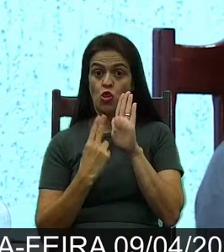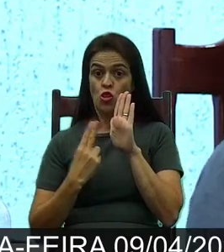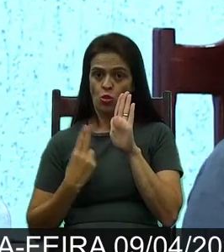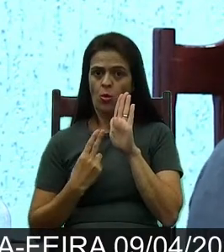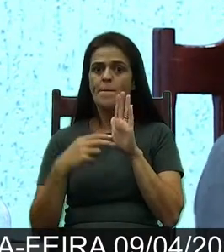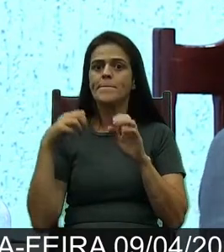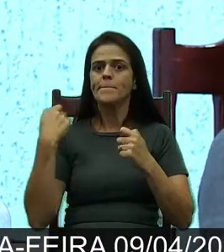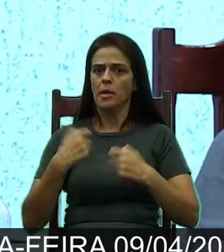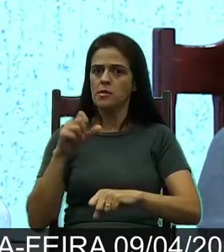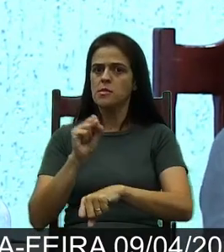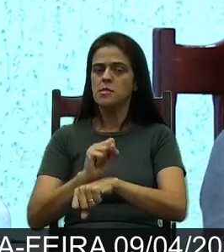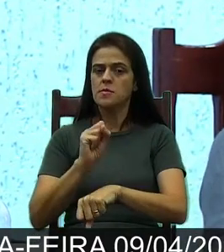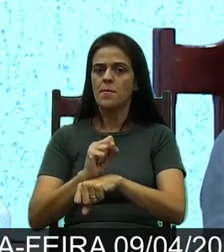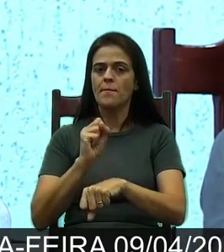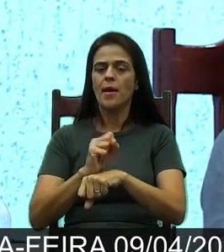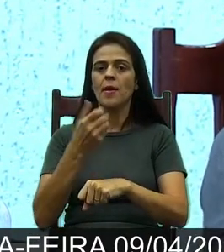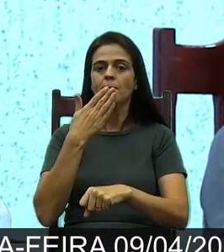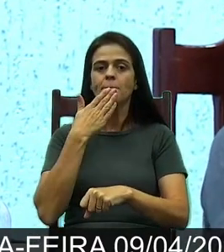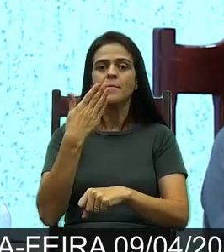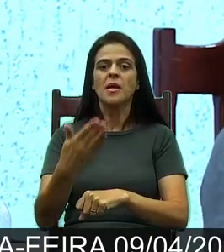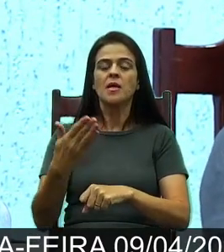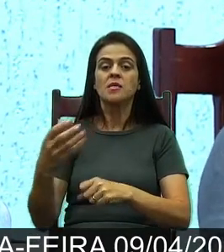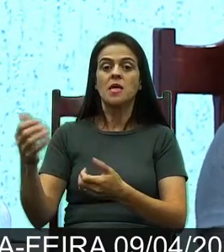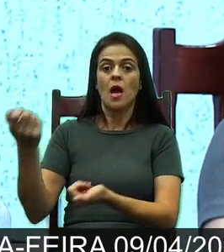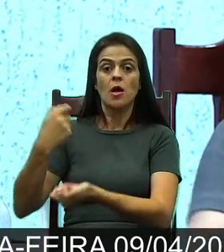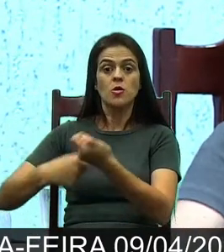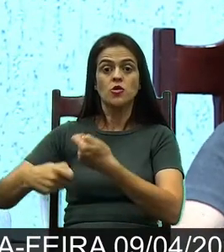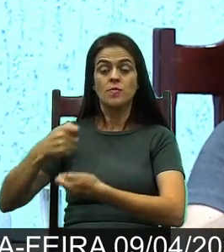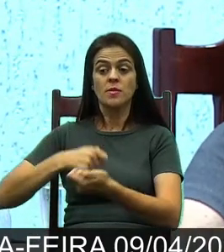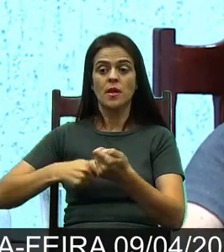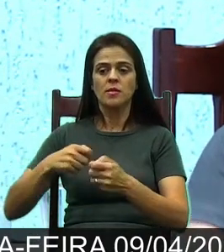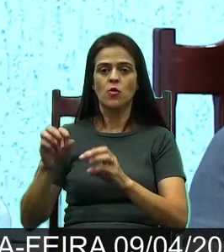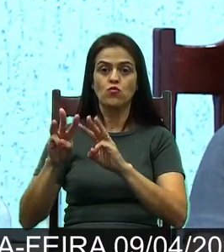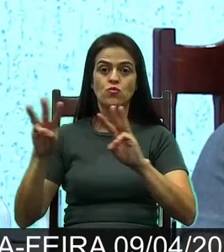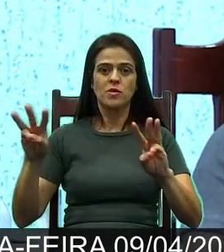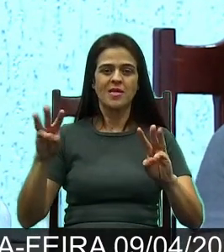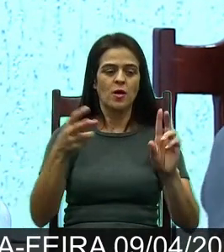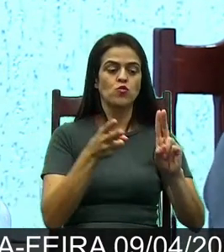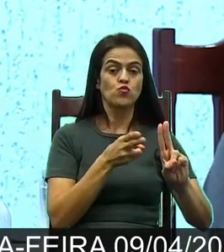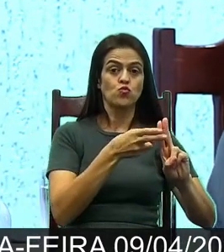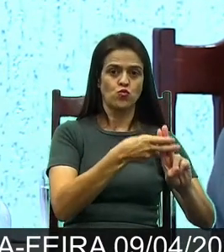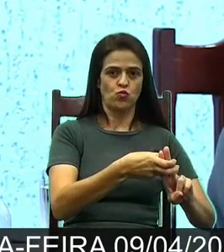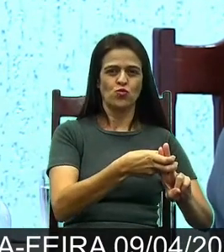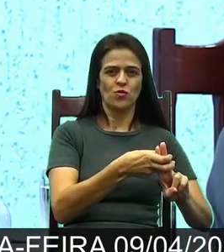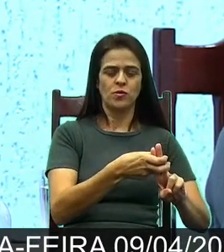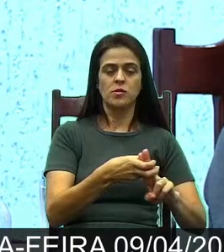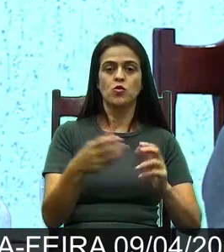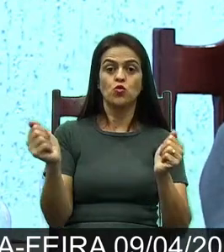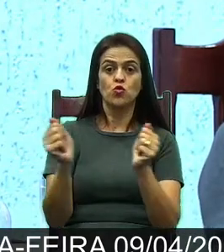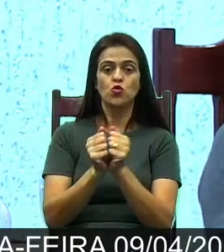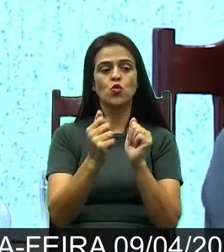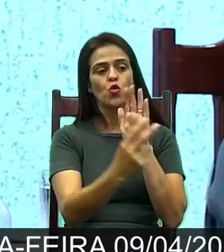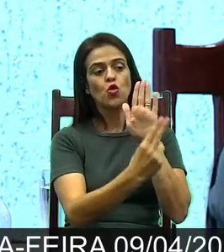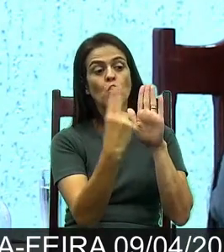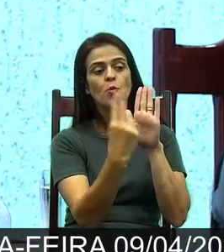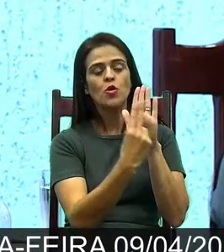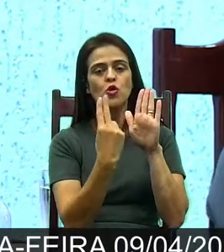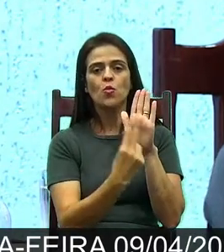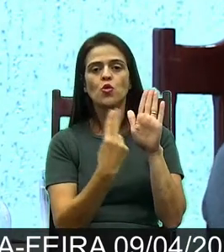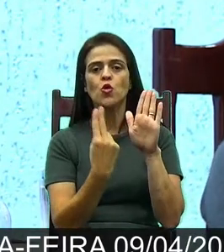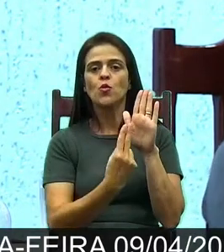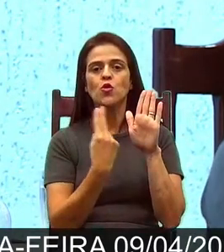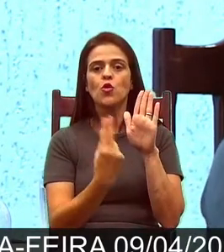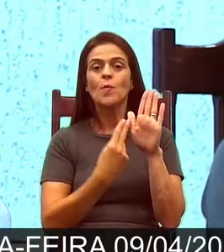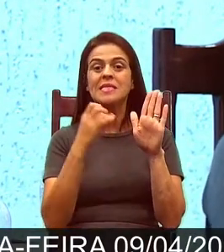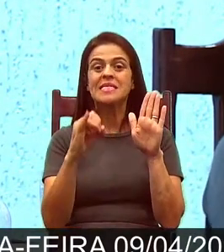deve ser disponibilizada pelo órgão gestor do SUS, que deverá seguir a ordem de inscrição para a chamada dos pacientes, salvo nos